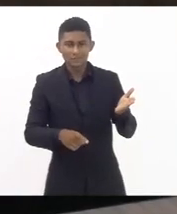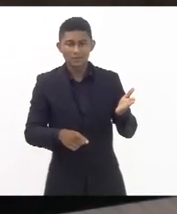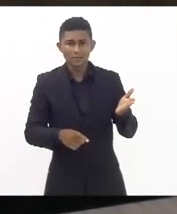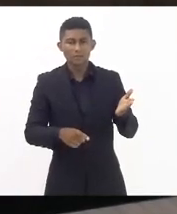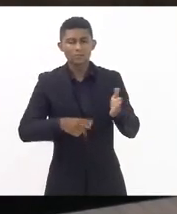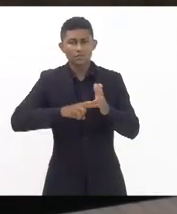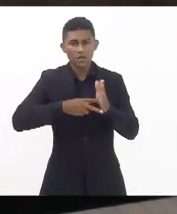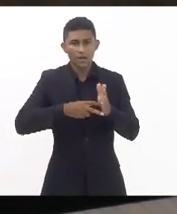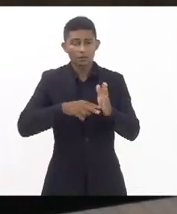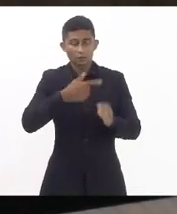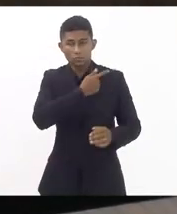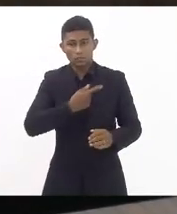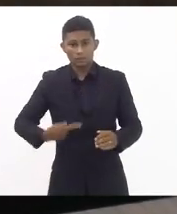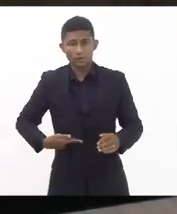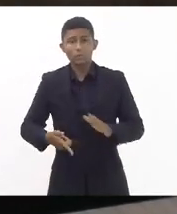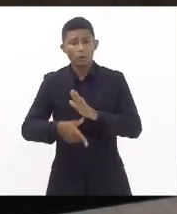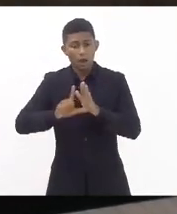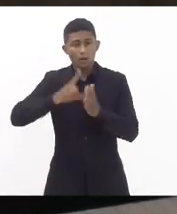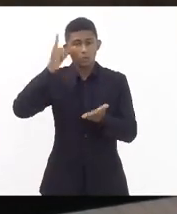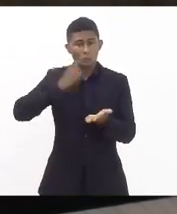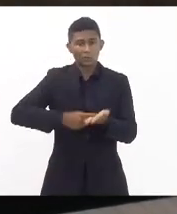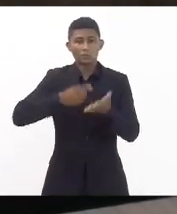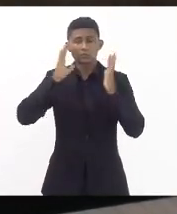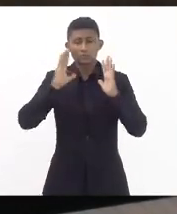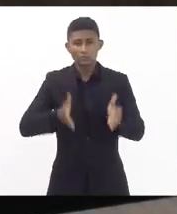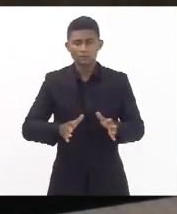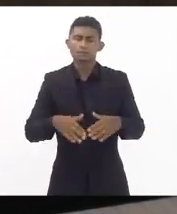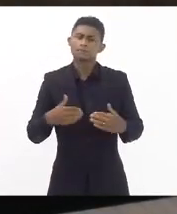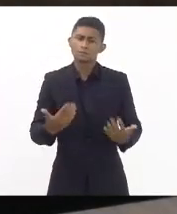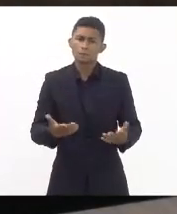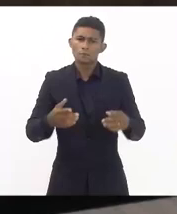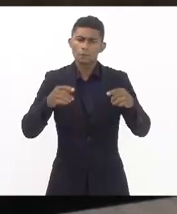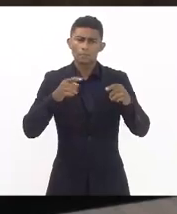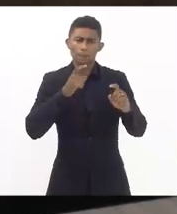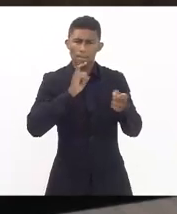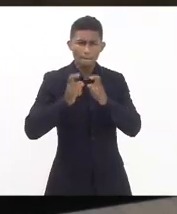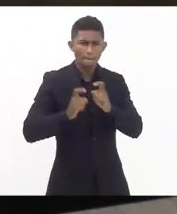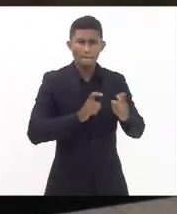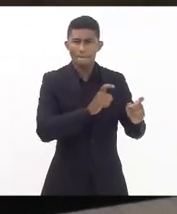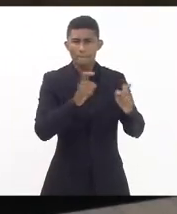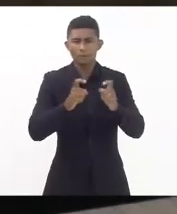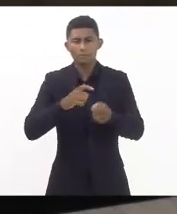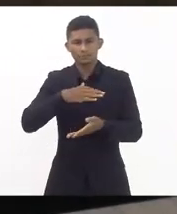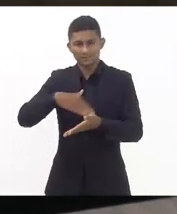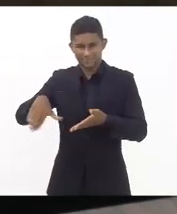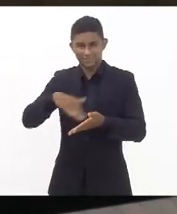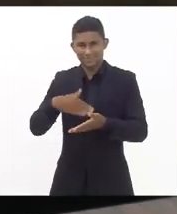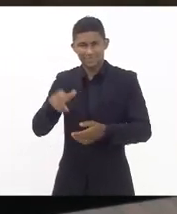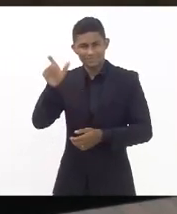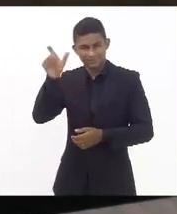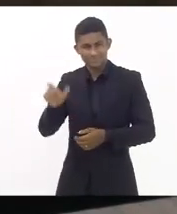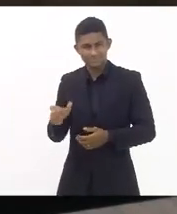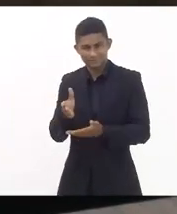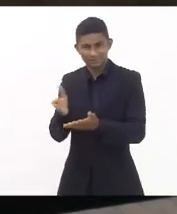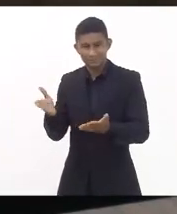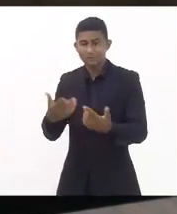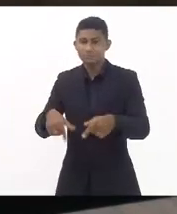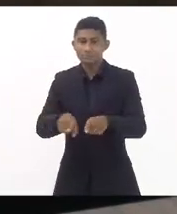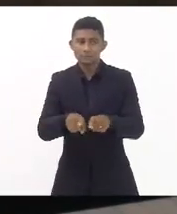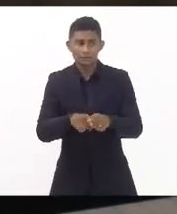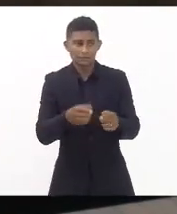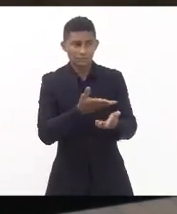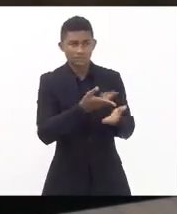governo. Neste debate, feito por eles, pela secretaria e pelo